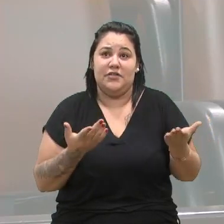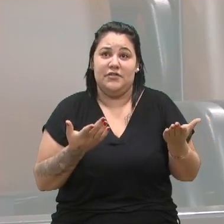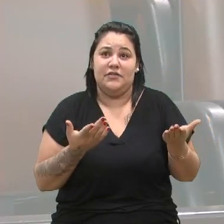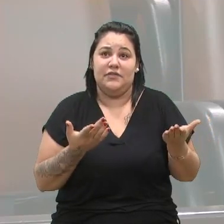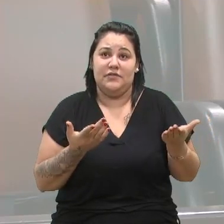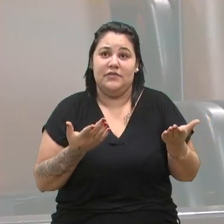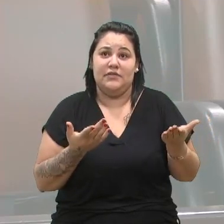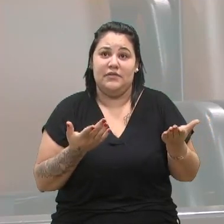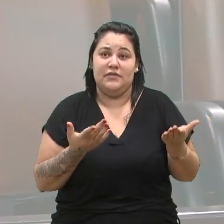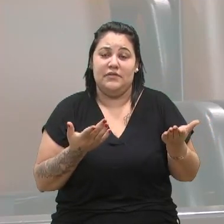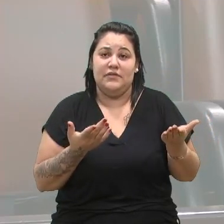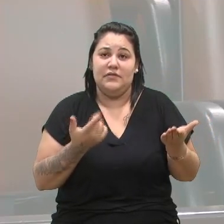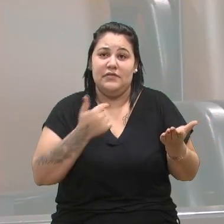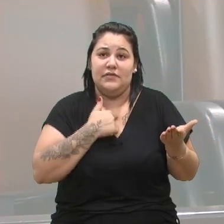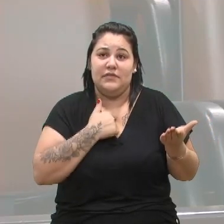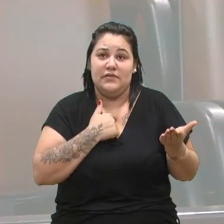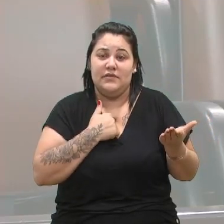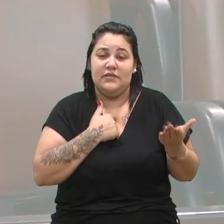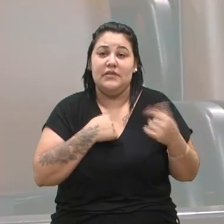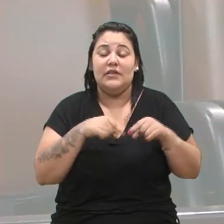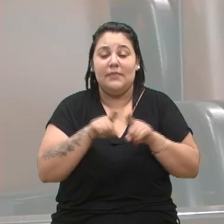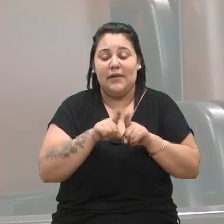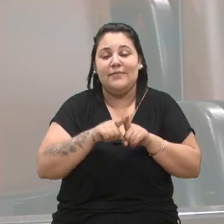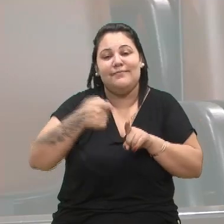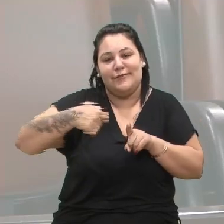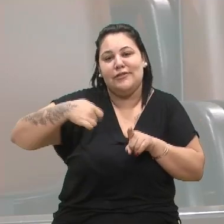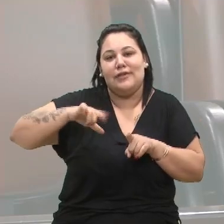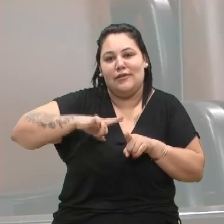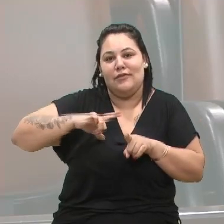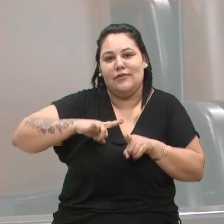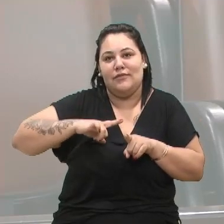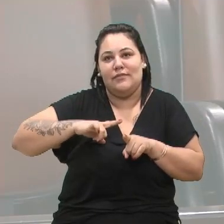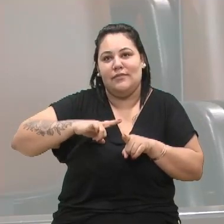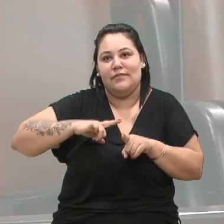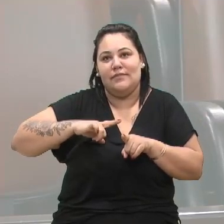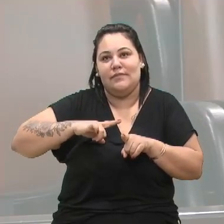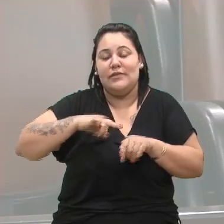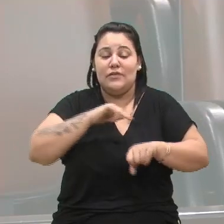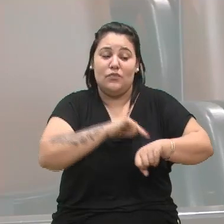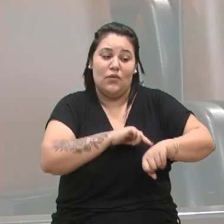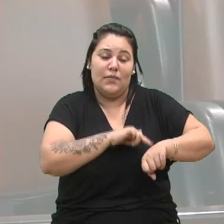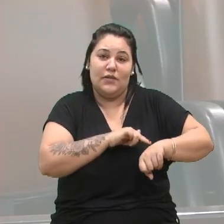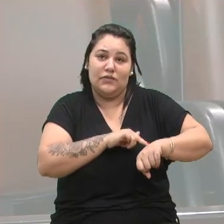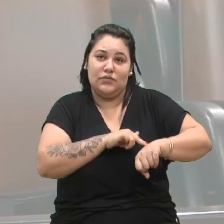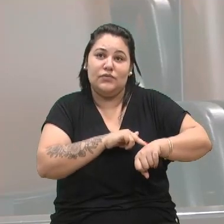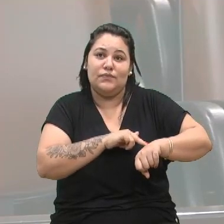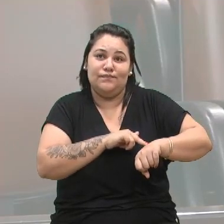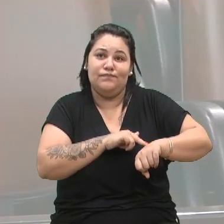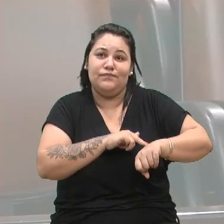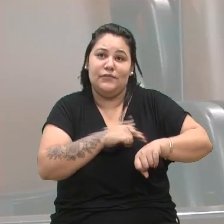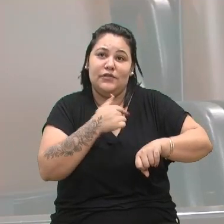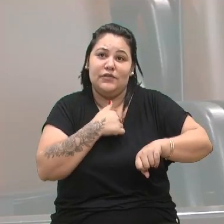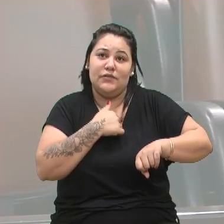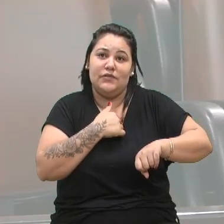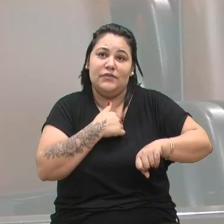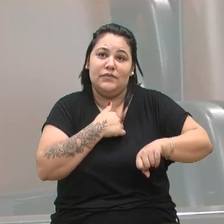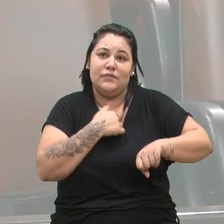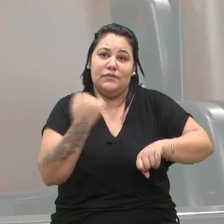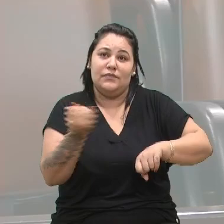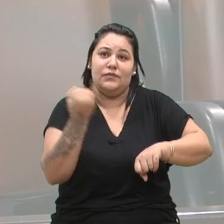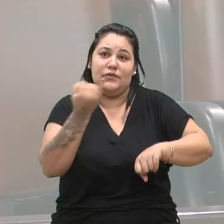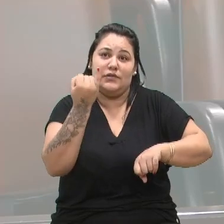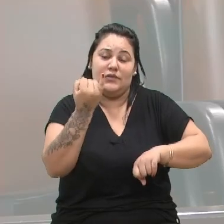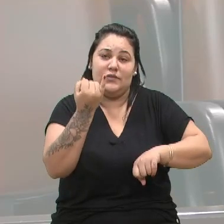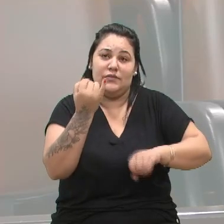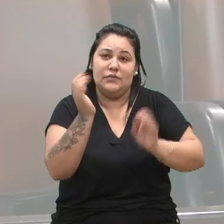outros direitos, ele tem que ter esse direito. Por isso, no momento oportuno, eu vou votar sim a importância